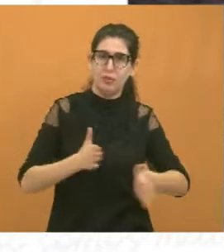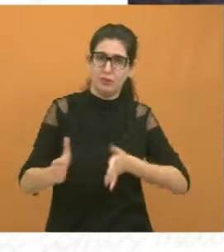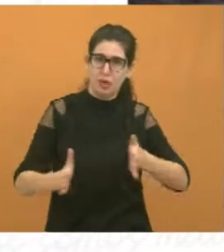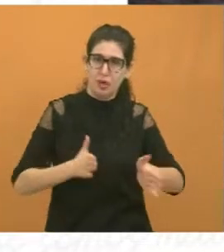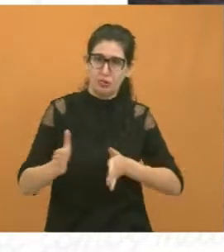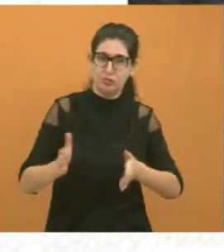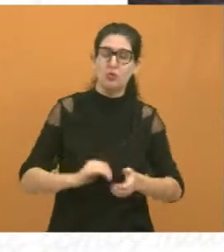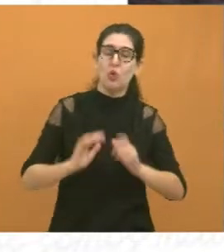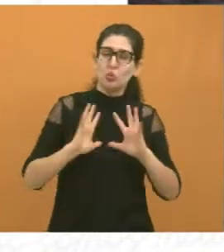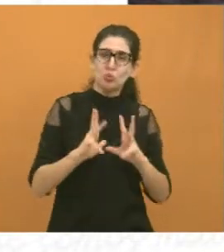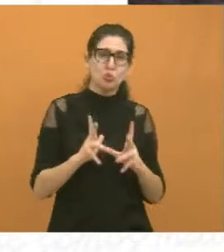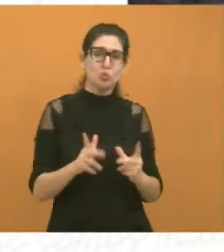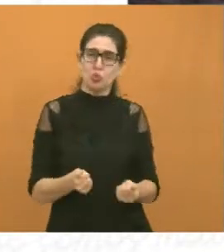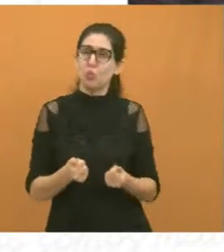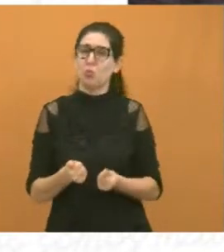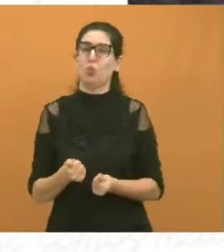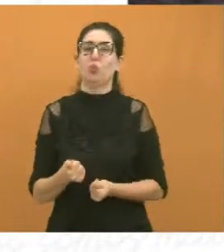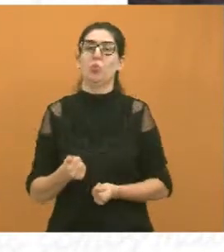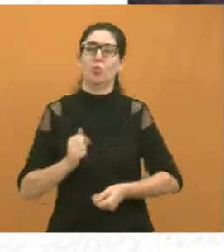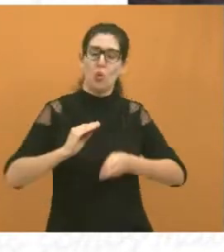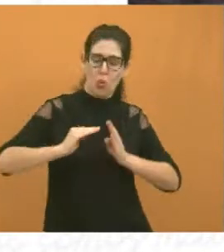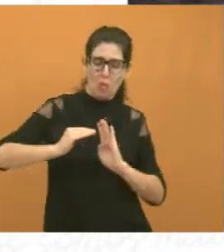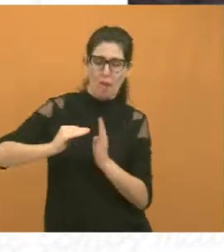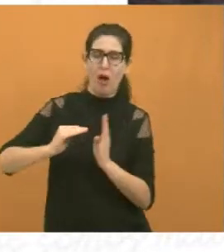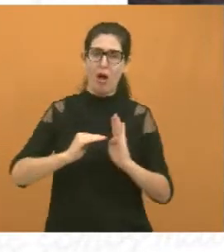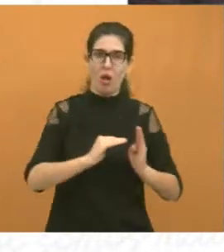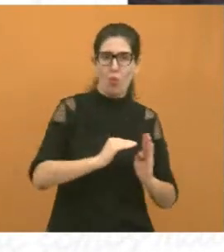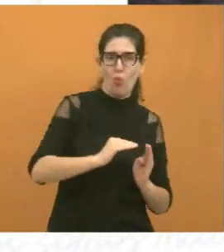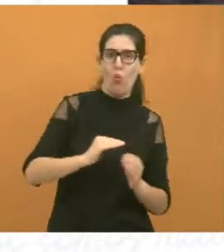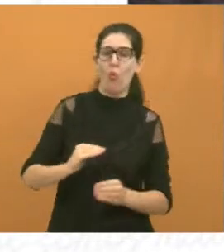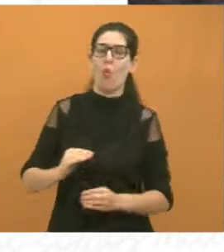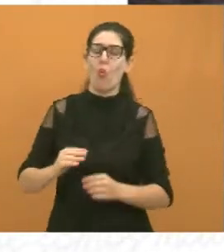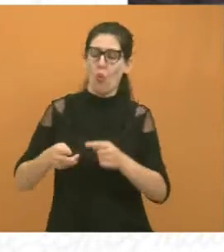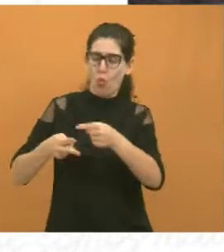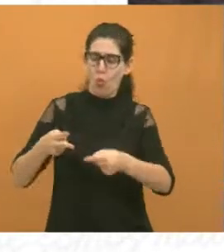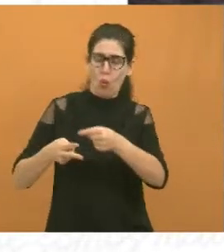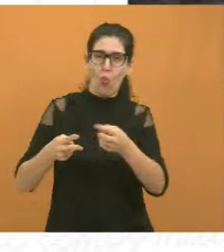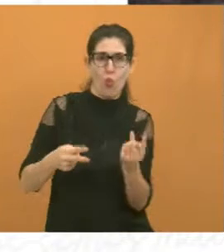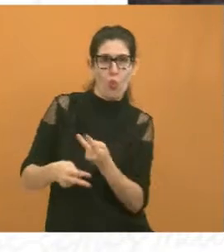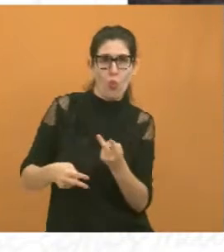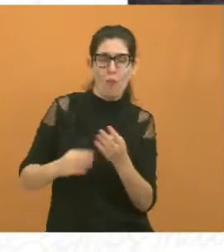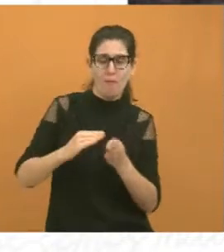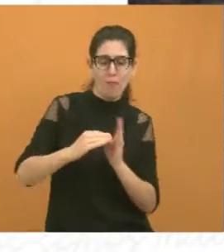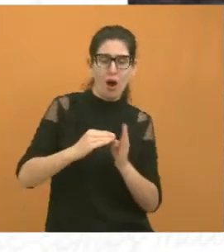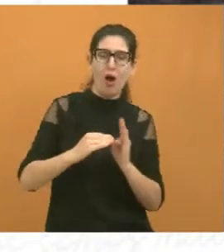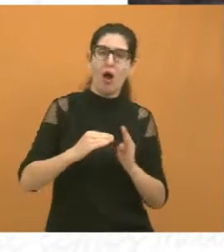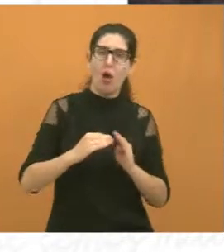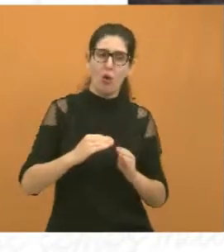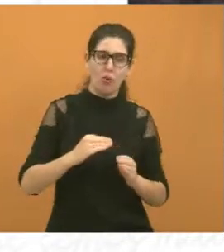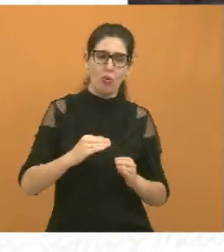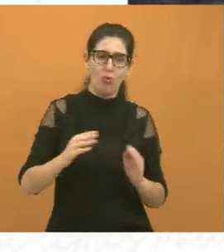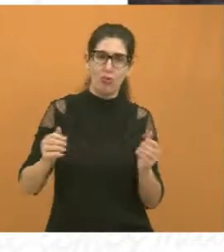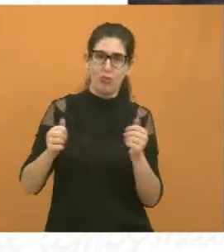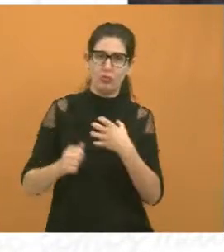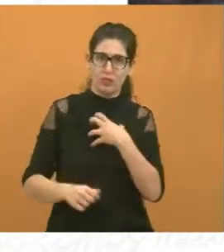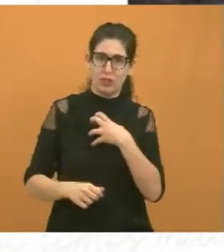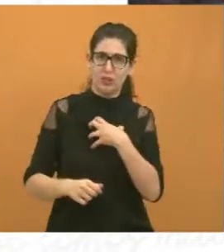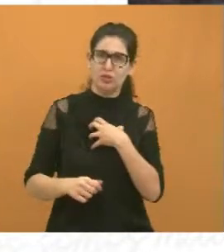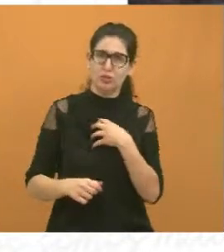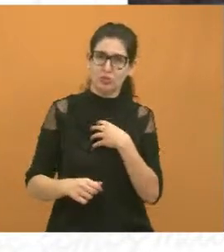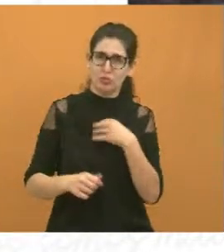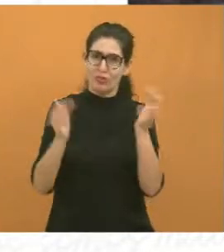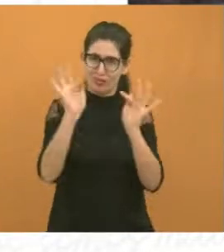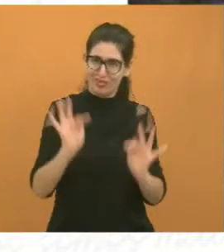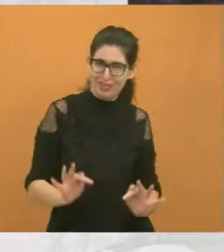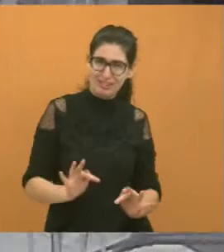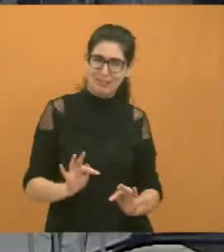para que a população do Jardim Paraíso e Colônia possa... Pode falar, Juarez. Vereador, é muito bem lembrado também,